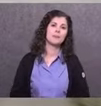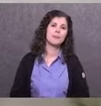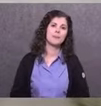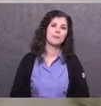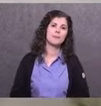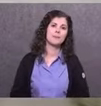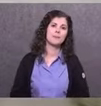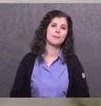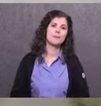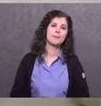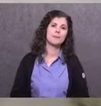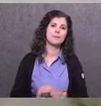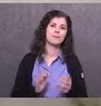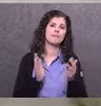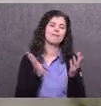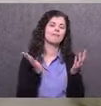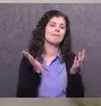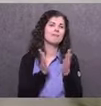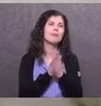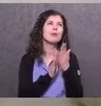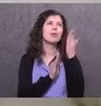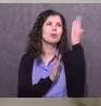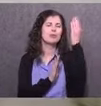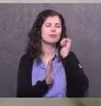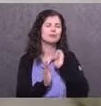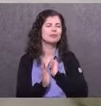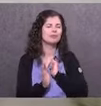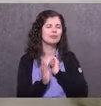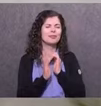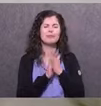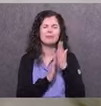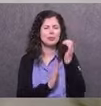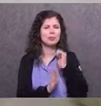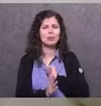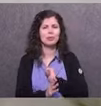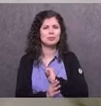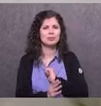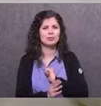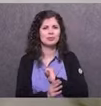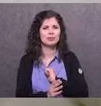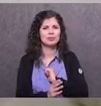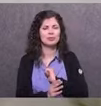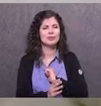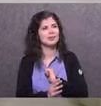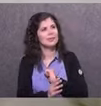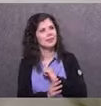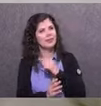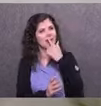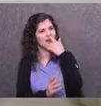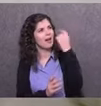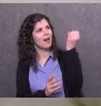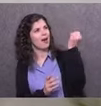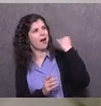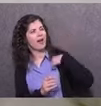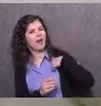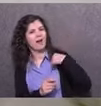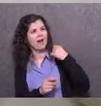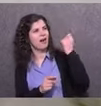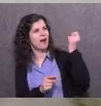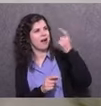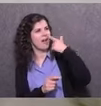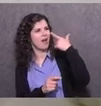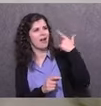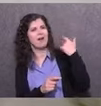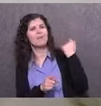Meu Deus, meu Deus, por que me abandonaste?